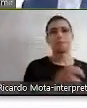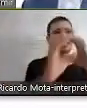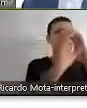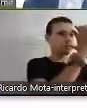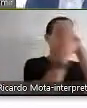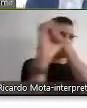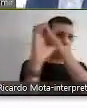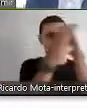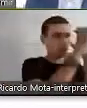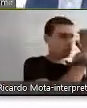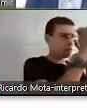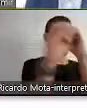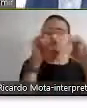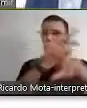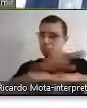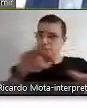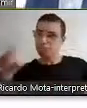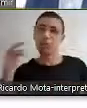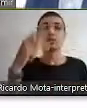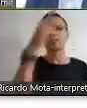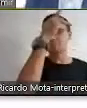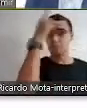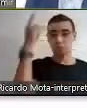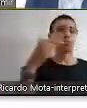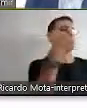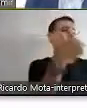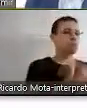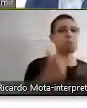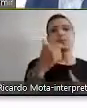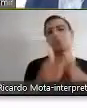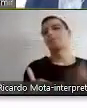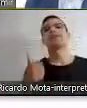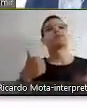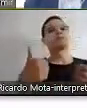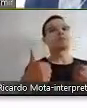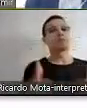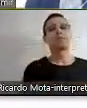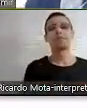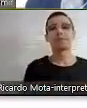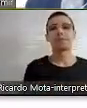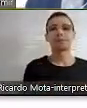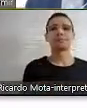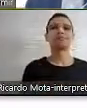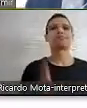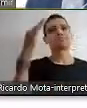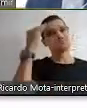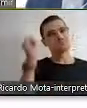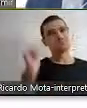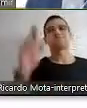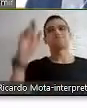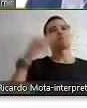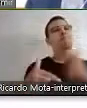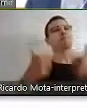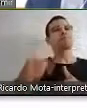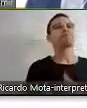também profissionais habilitados, capacitados.